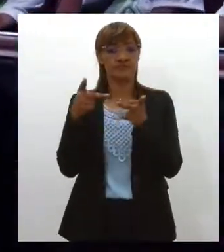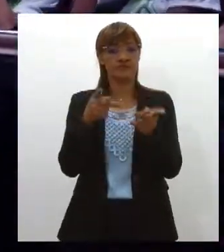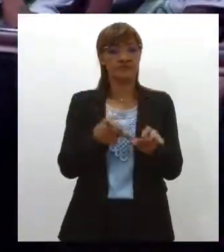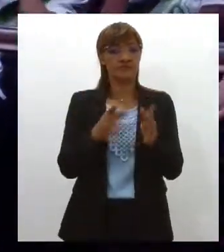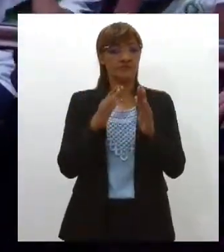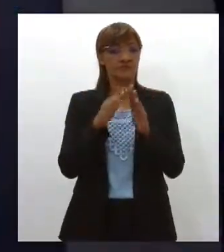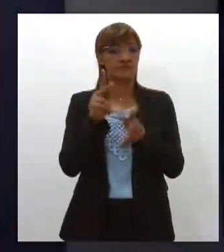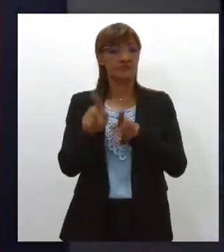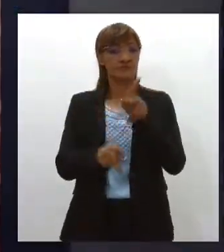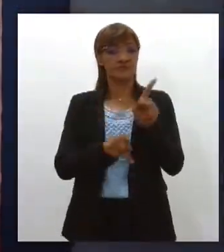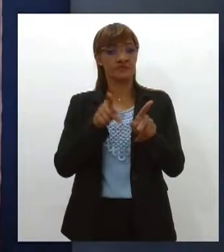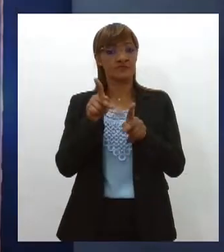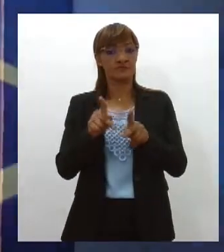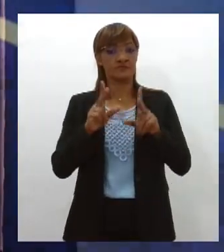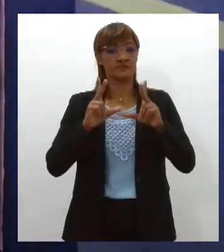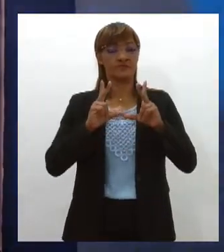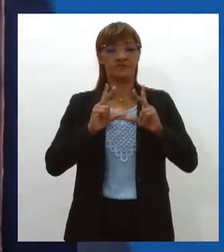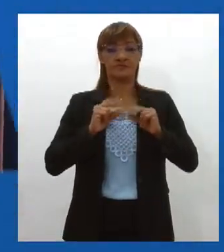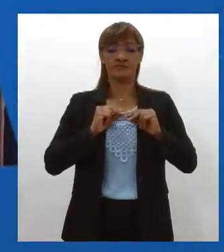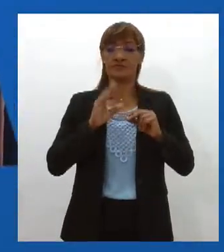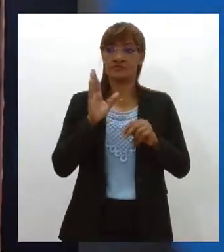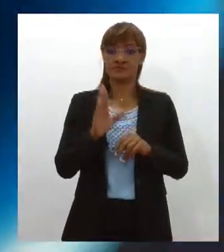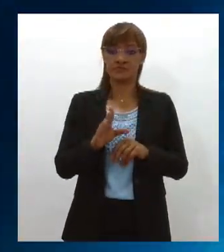recebe estudantes de Ribeirópolis.